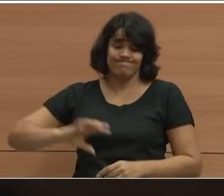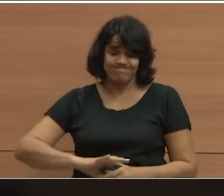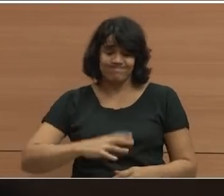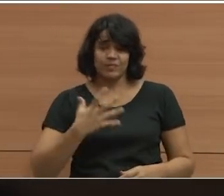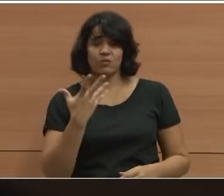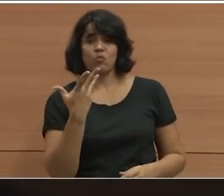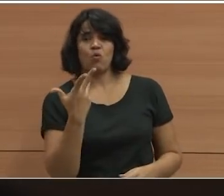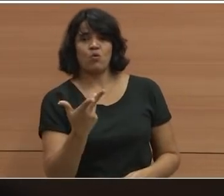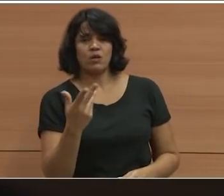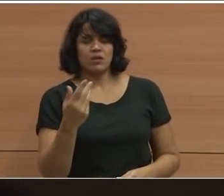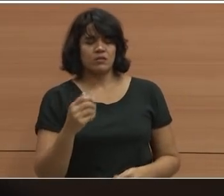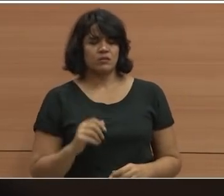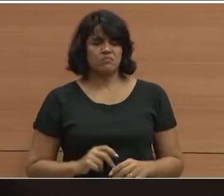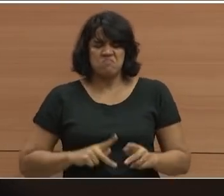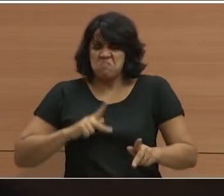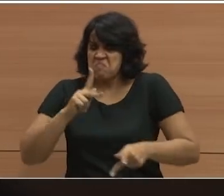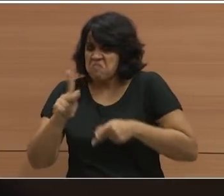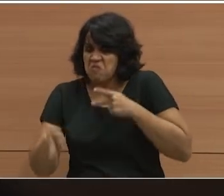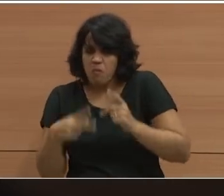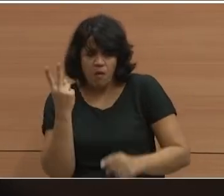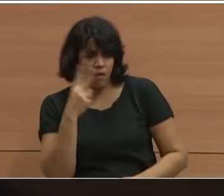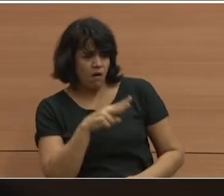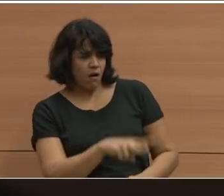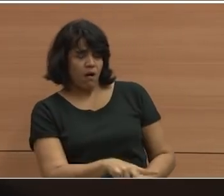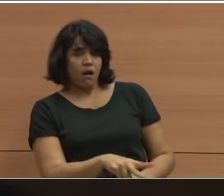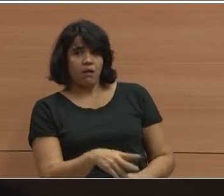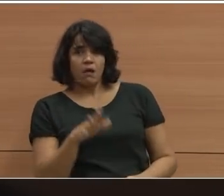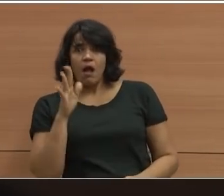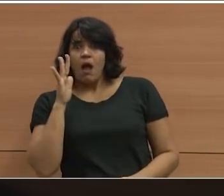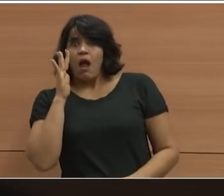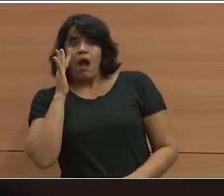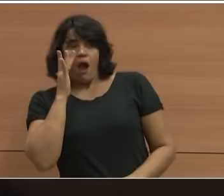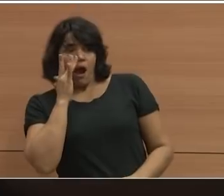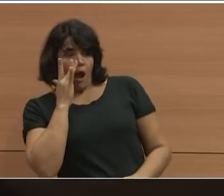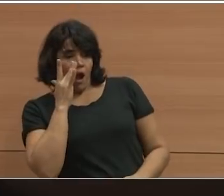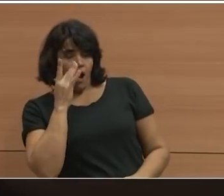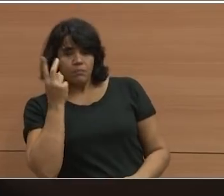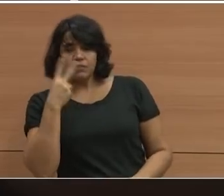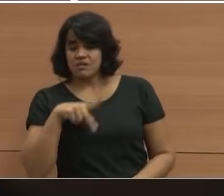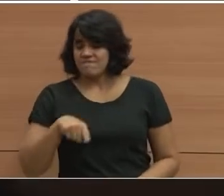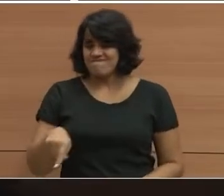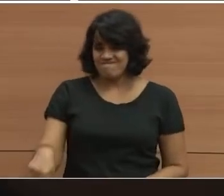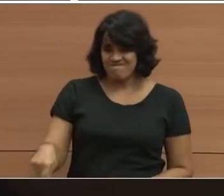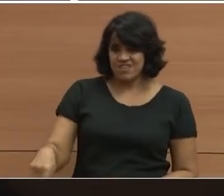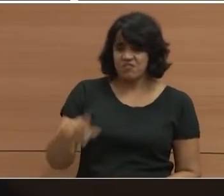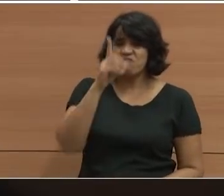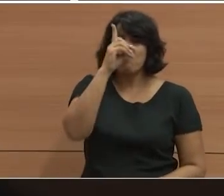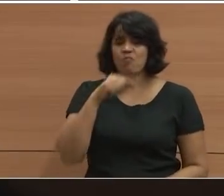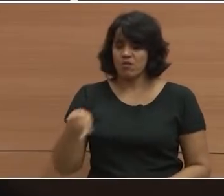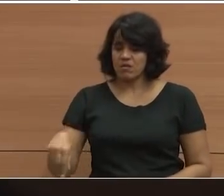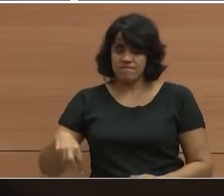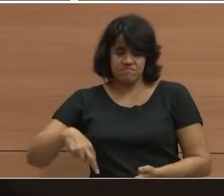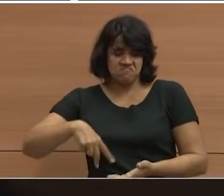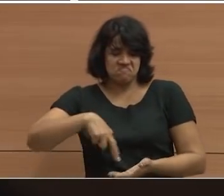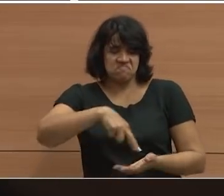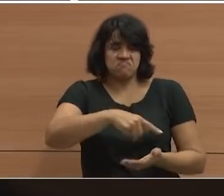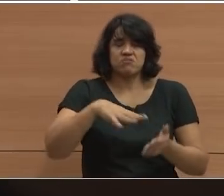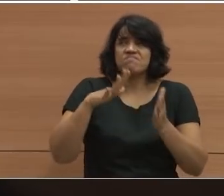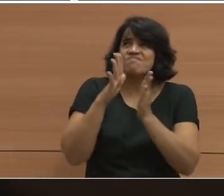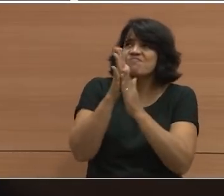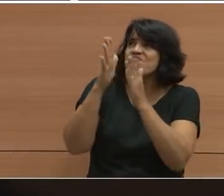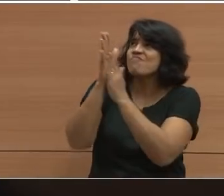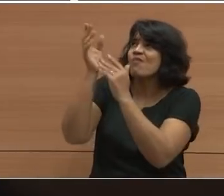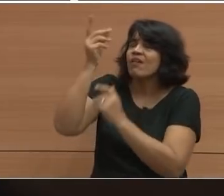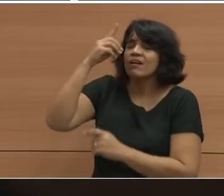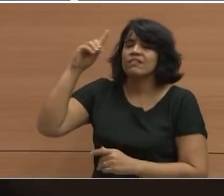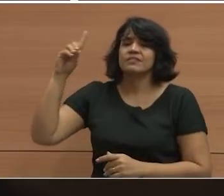todo o povo a andar e a louvar a Deus. E reconheceram-se ele o mesmo